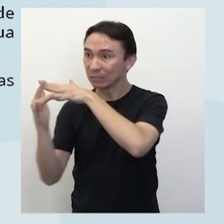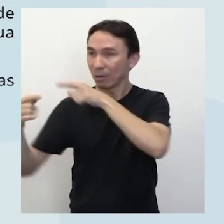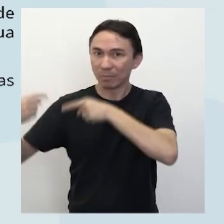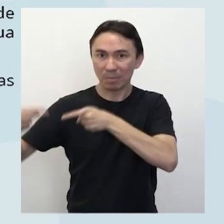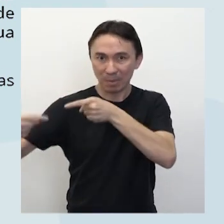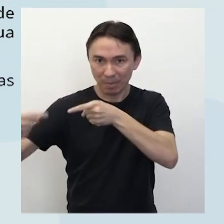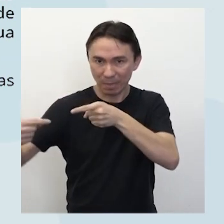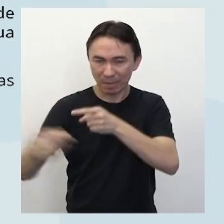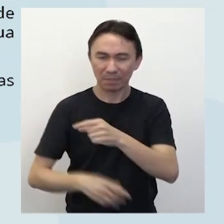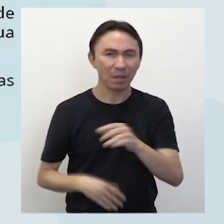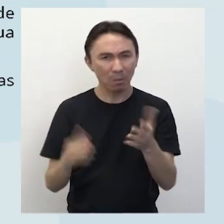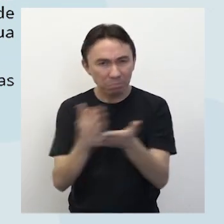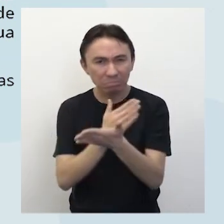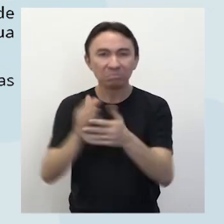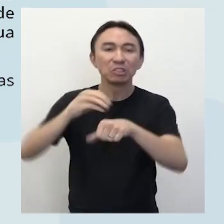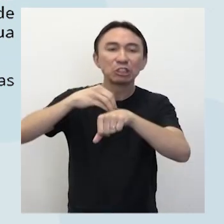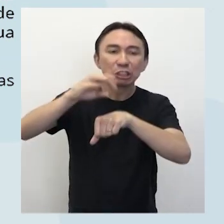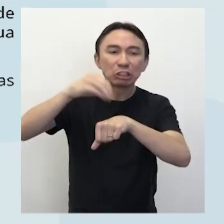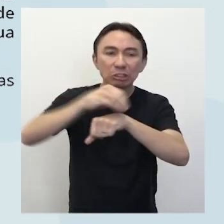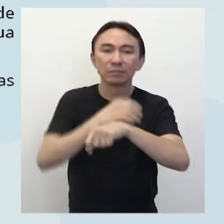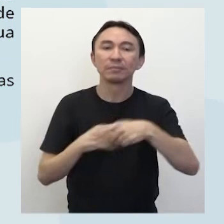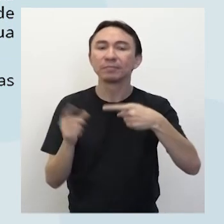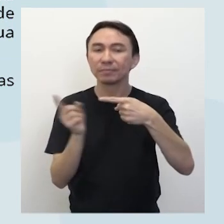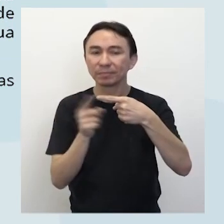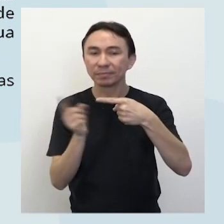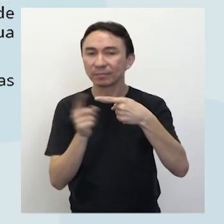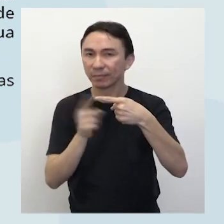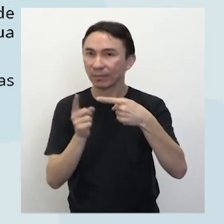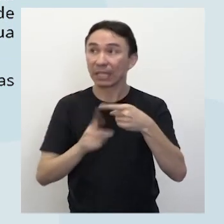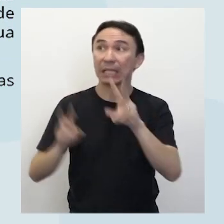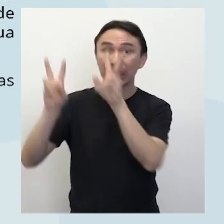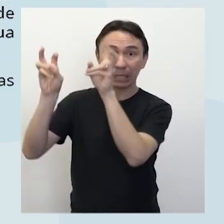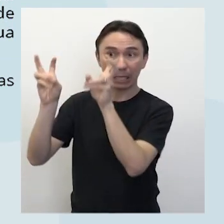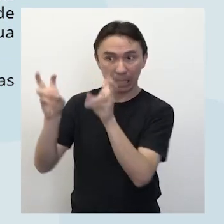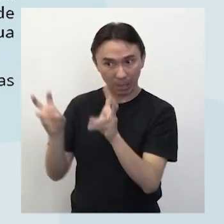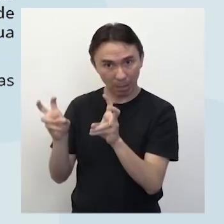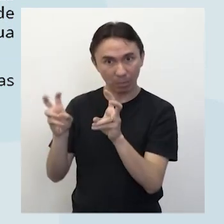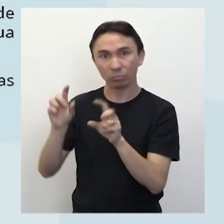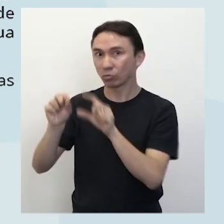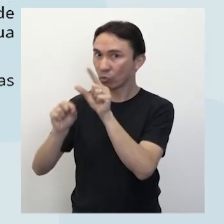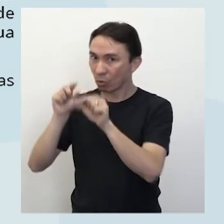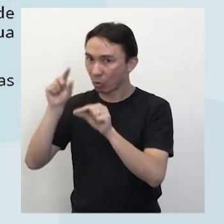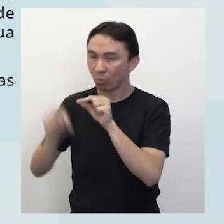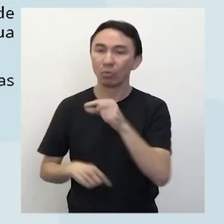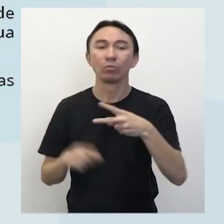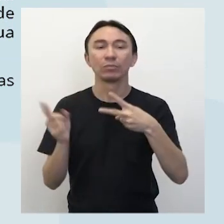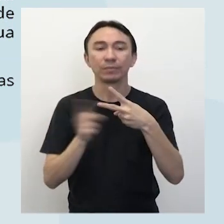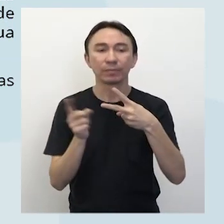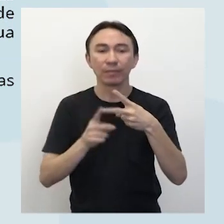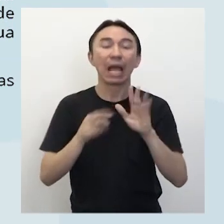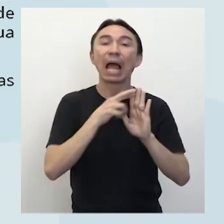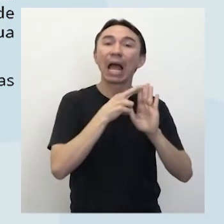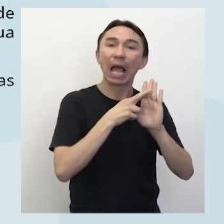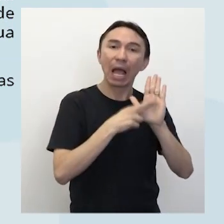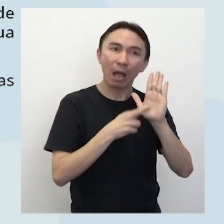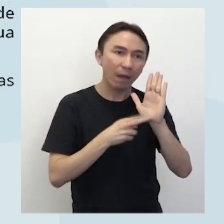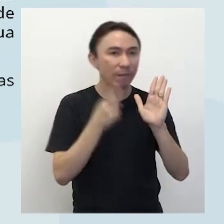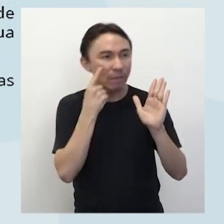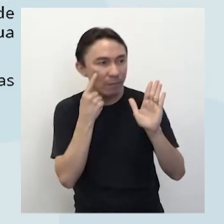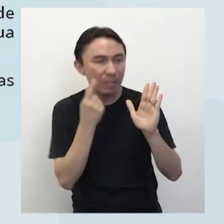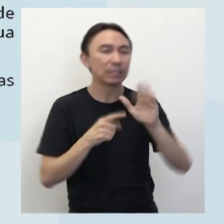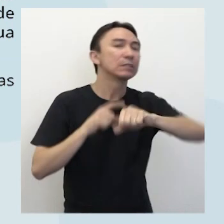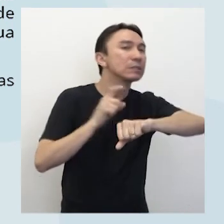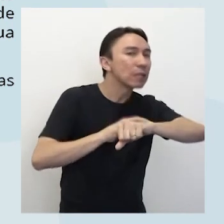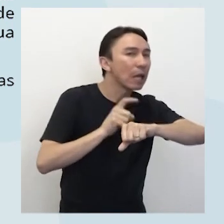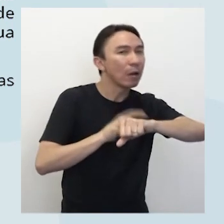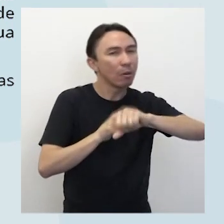Algumas dicas. Organização. Separe previamente os temas. Elabore as regras, como tempo e critério para